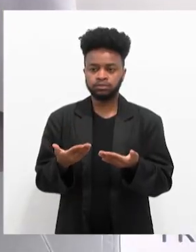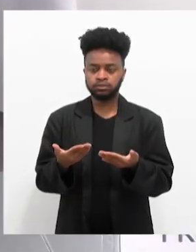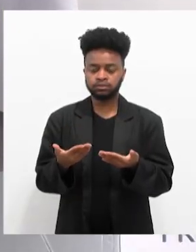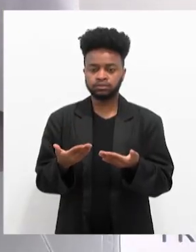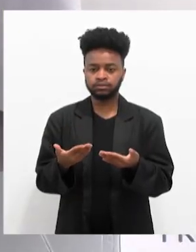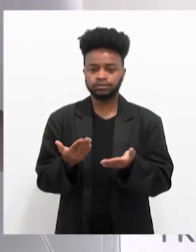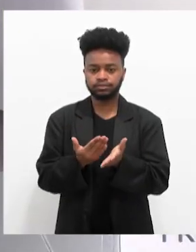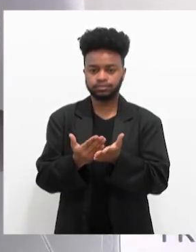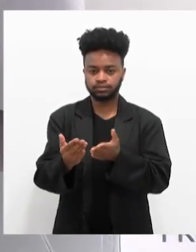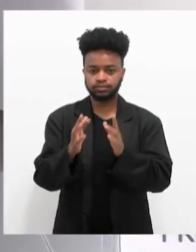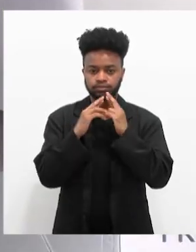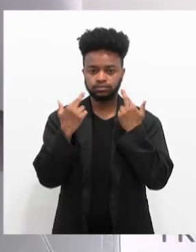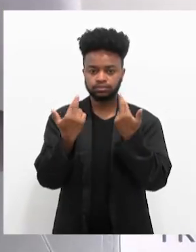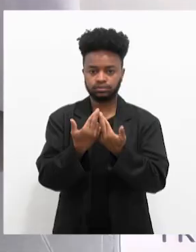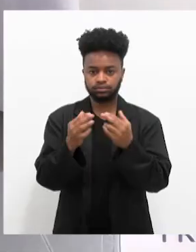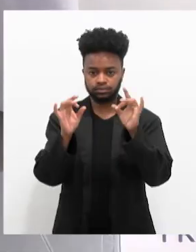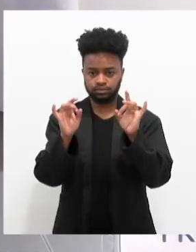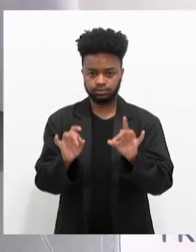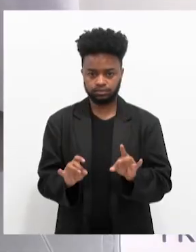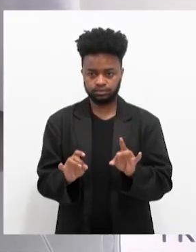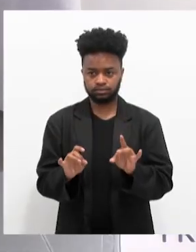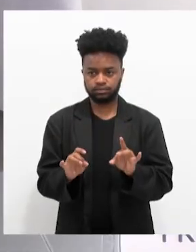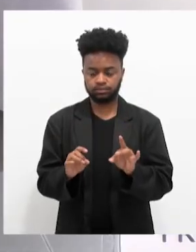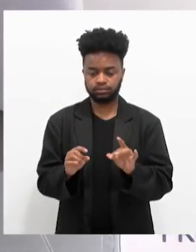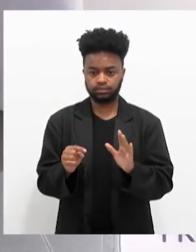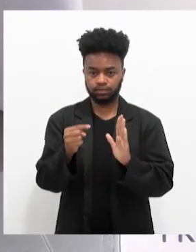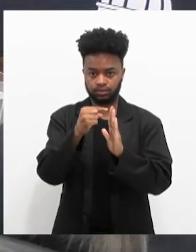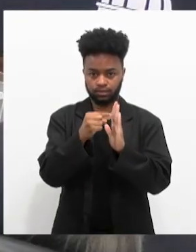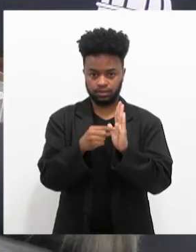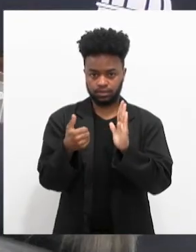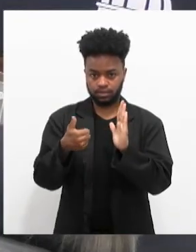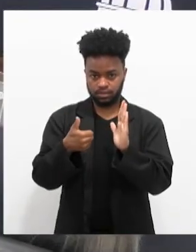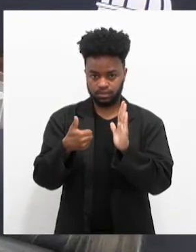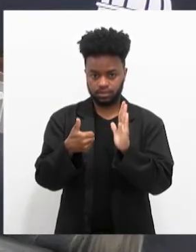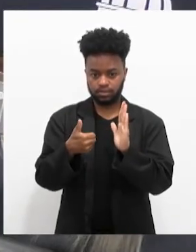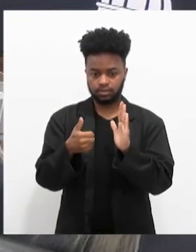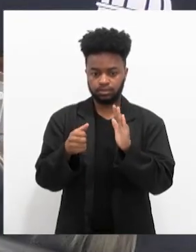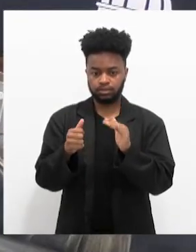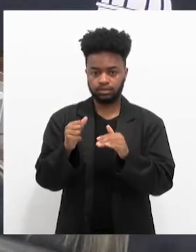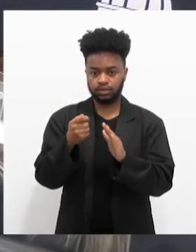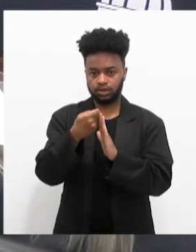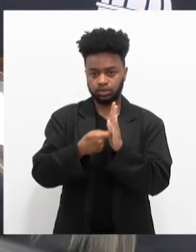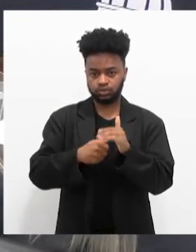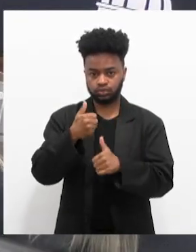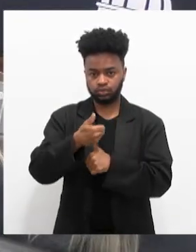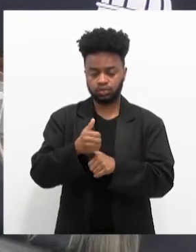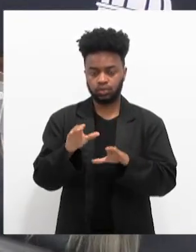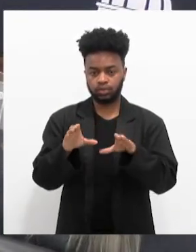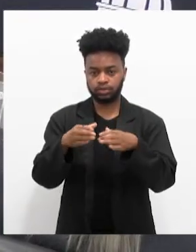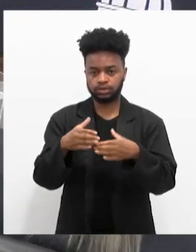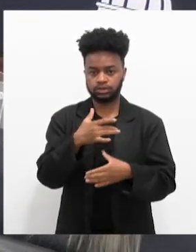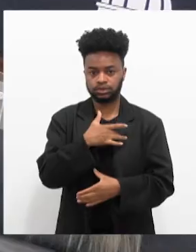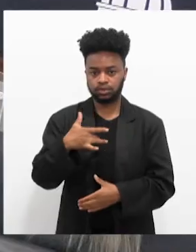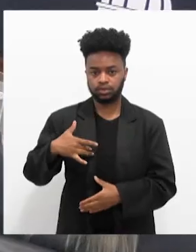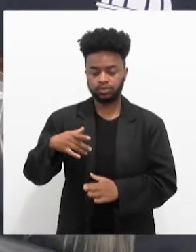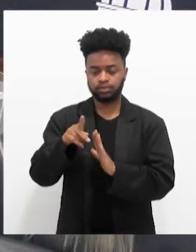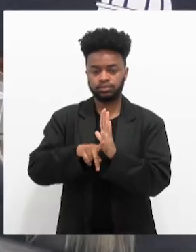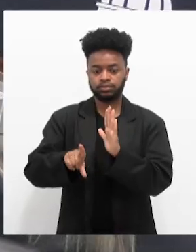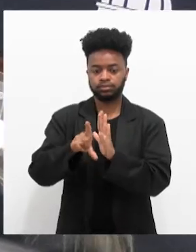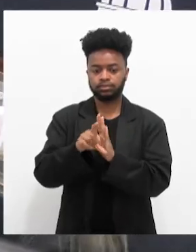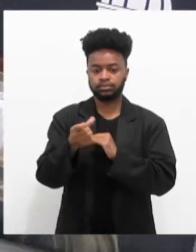sessão extraordinária, cujo item número 1 da pauta é o substitutivo da Comissão de Saúde ao projeto